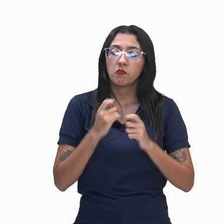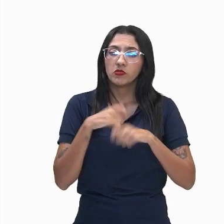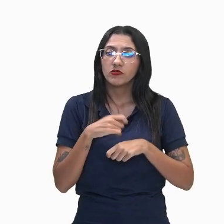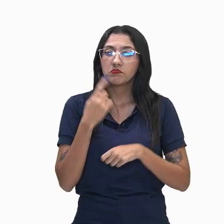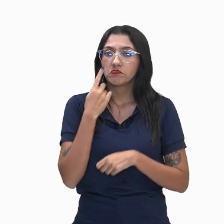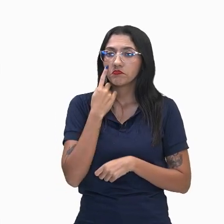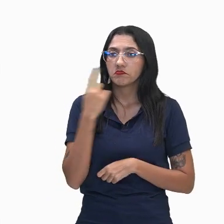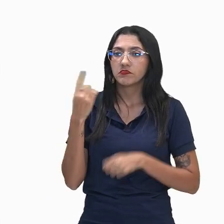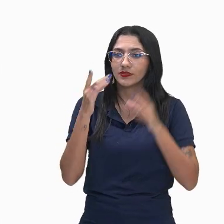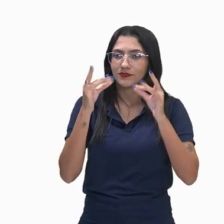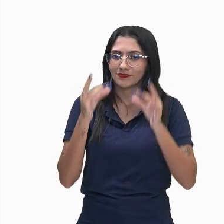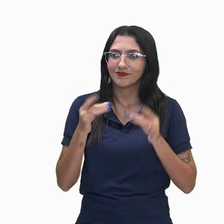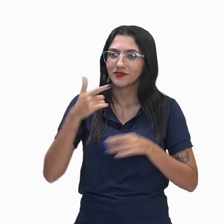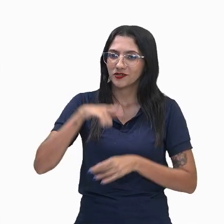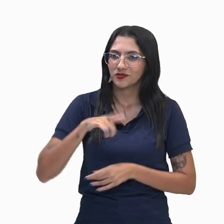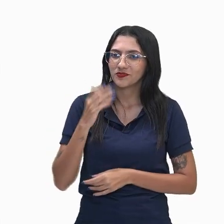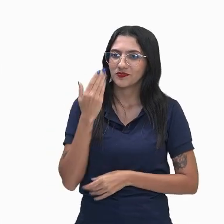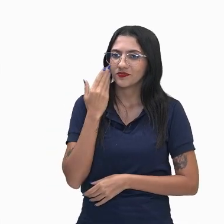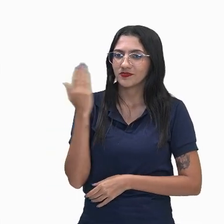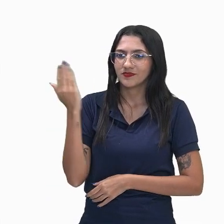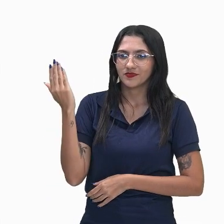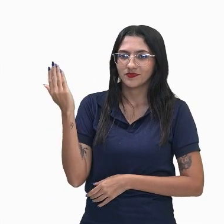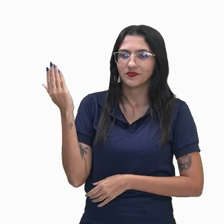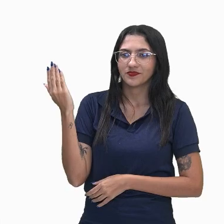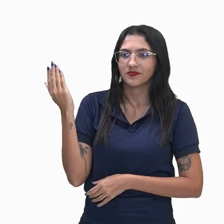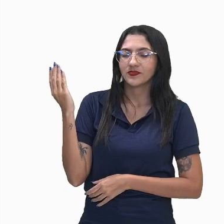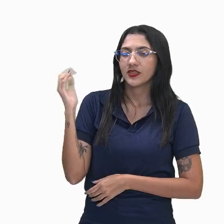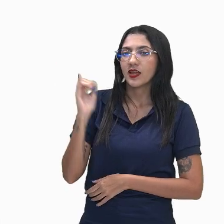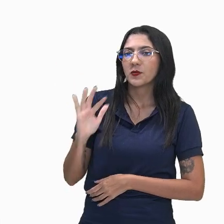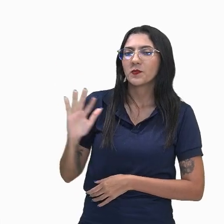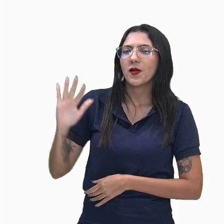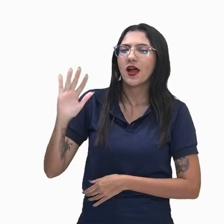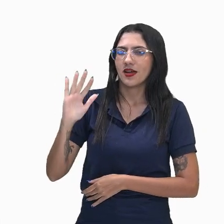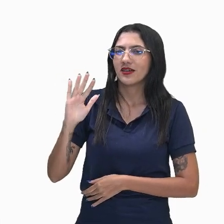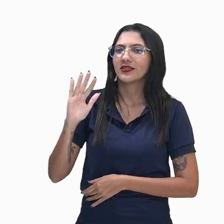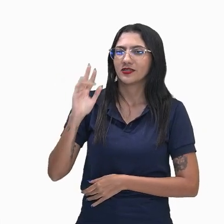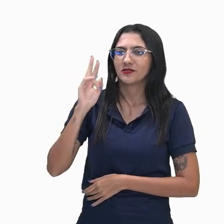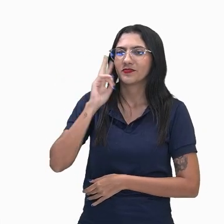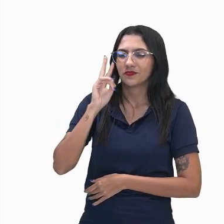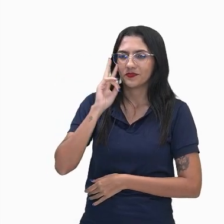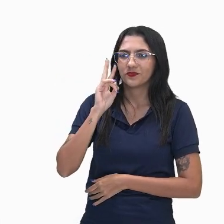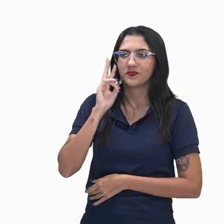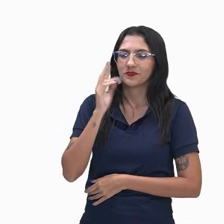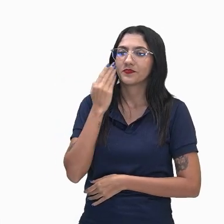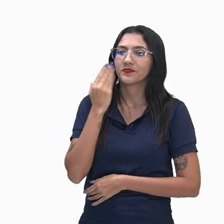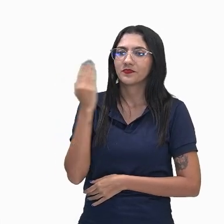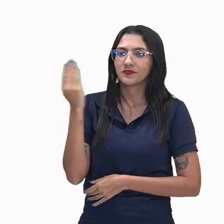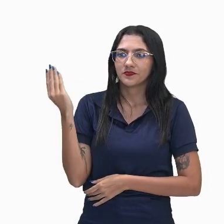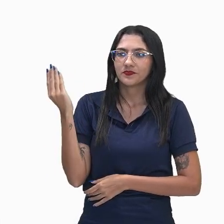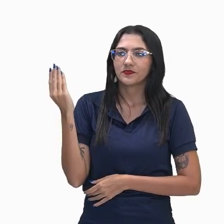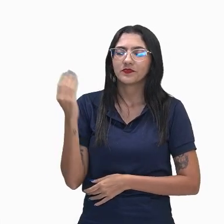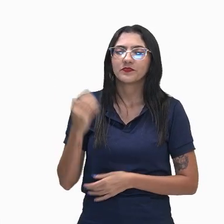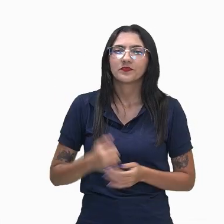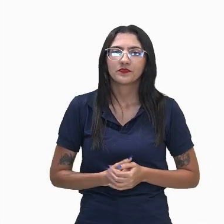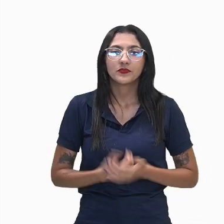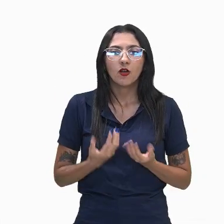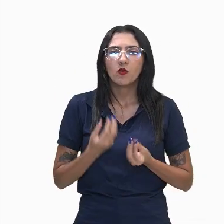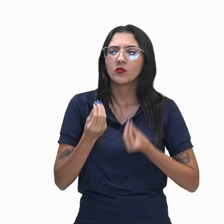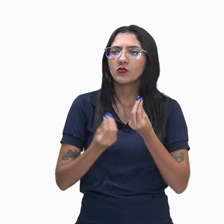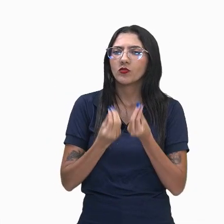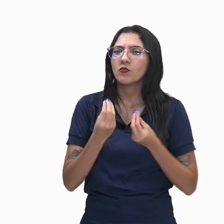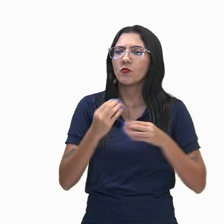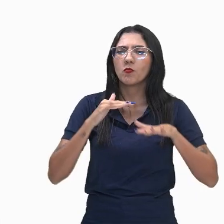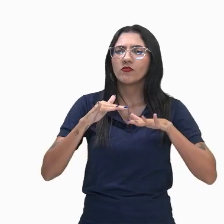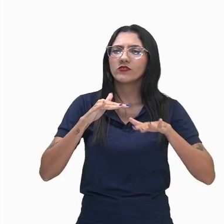a nossa quinesfera que vimos anteriormente um pouco minimizada do lado. Então, quando eu falo